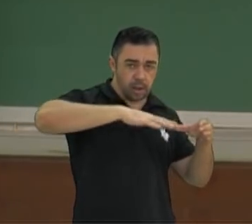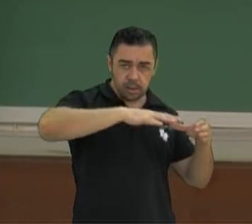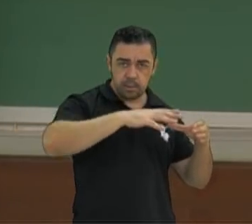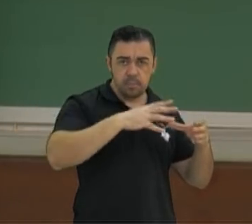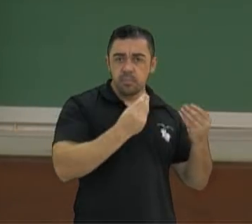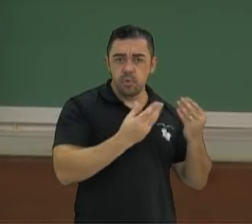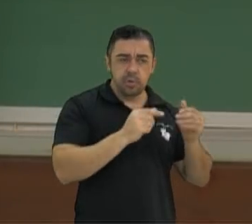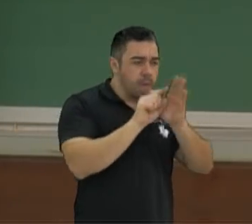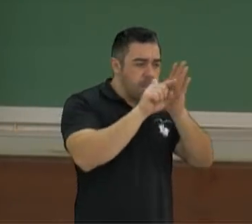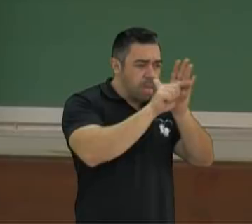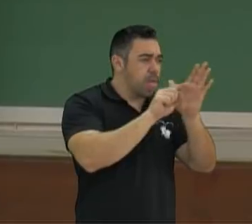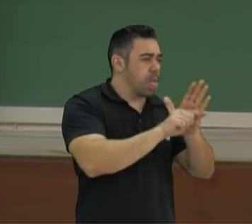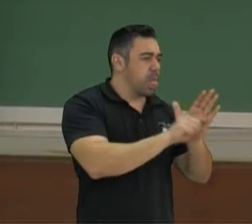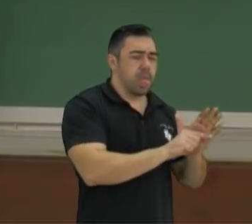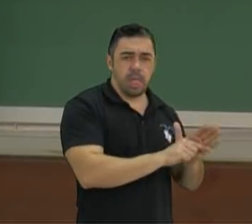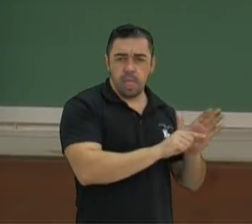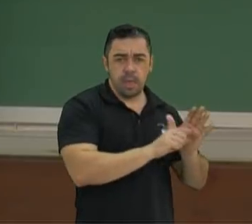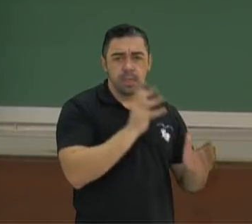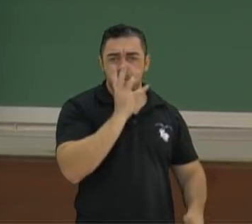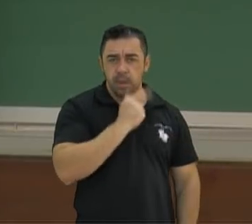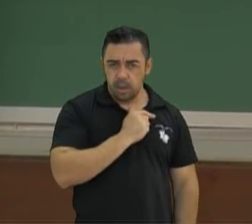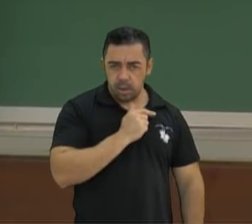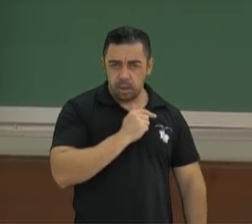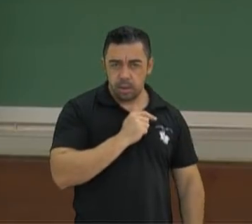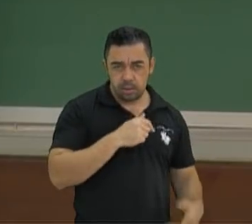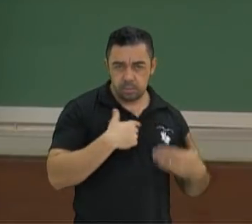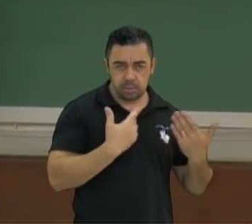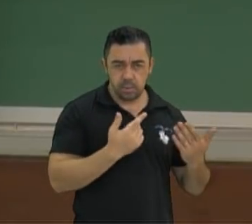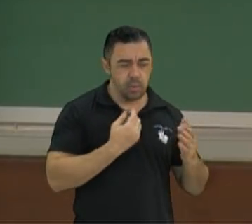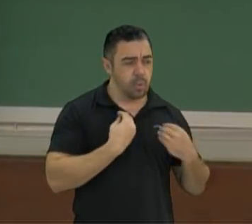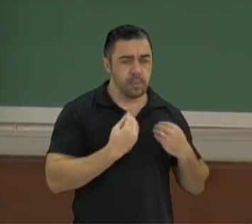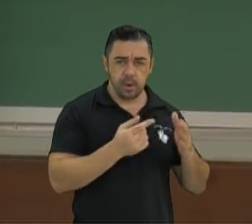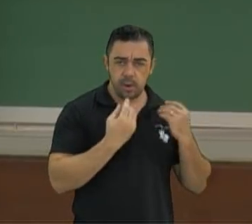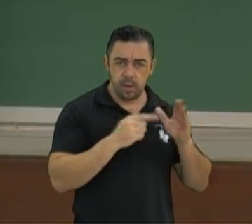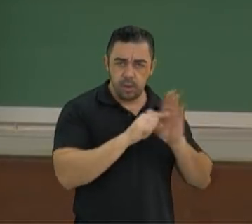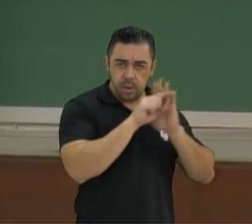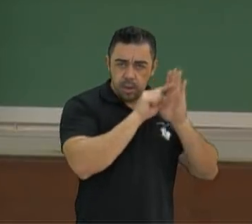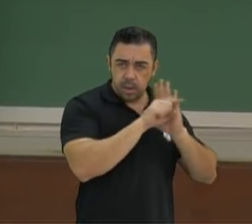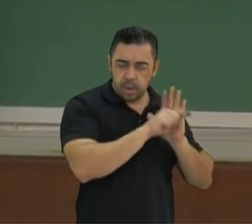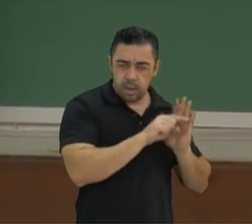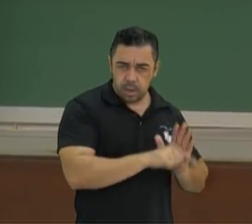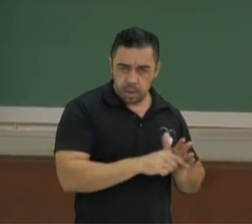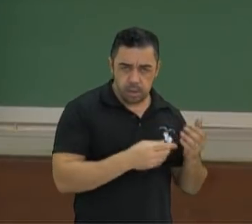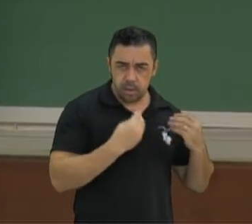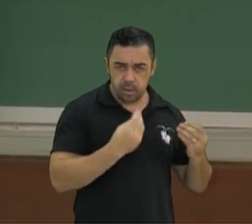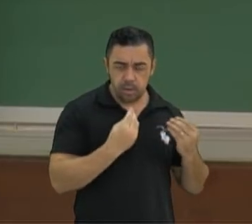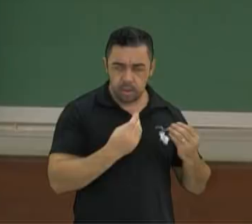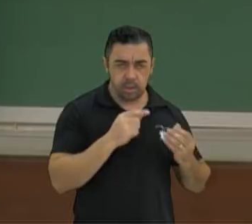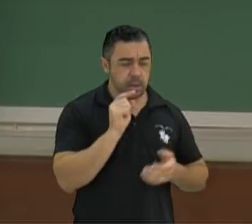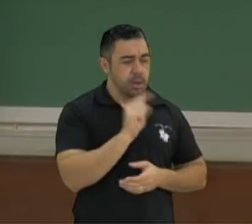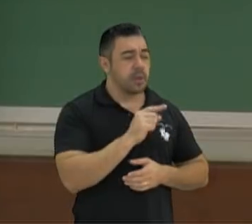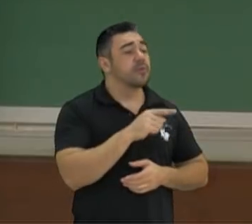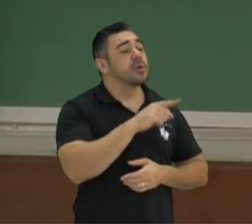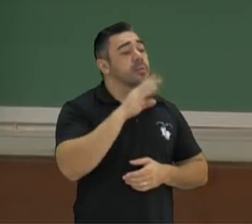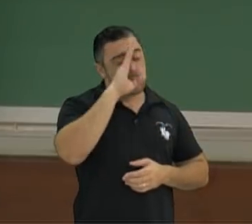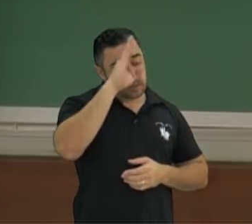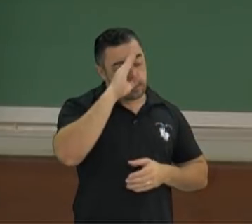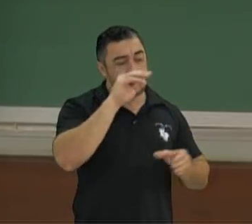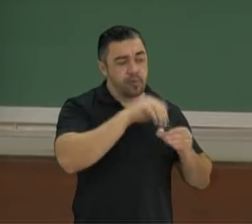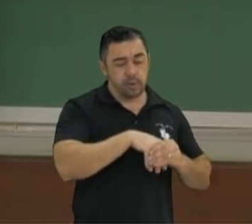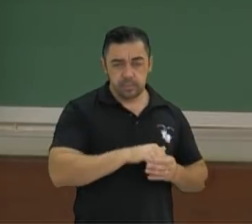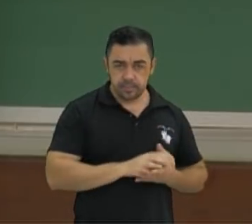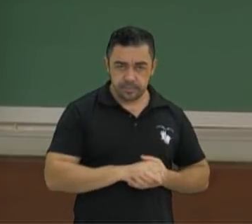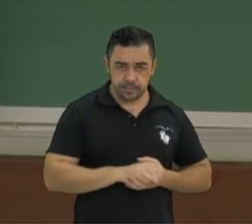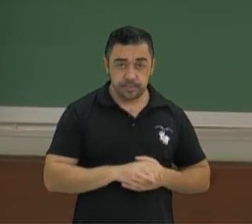muita coisa, é muita gente para eu investigar, é muita gente para eu sair perguntando qual vai ser o seu principal